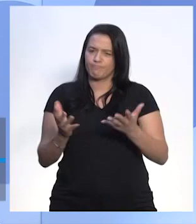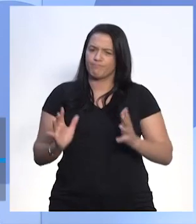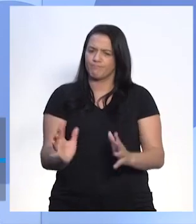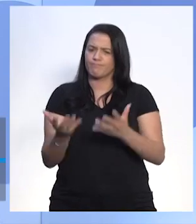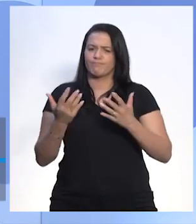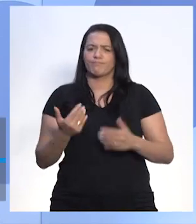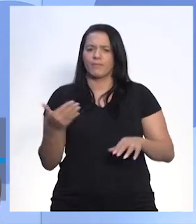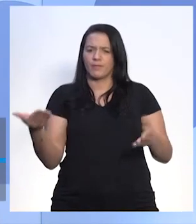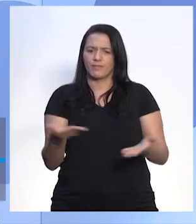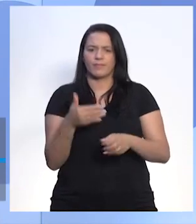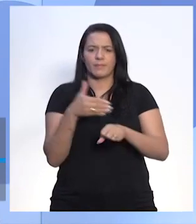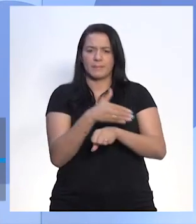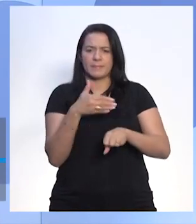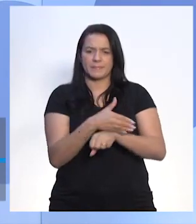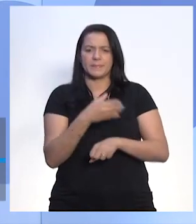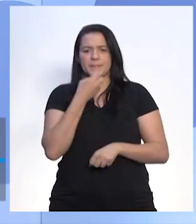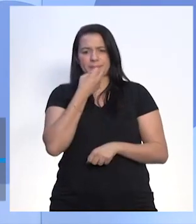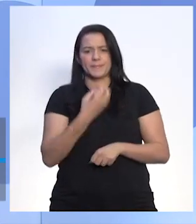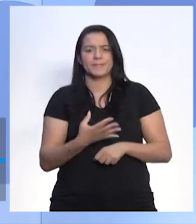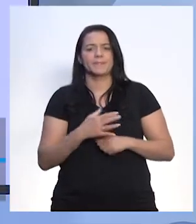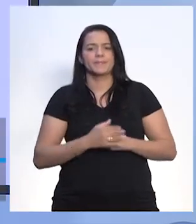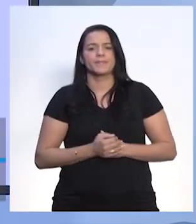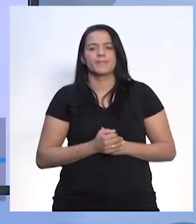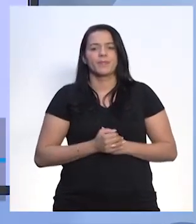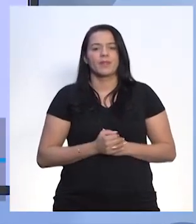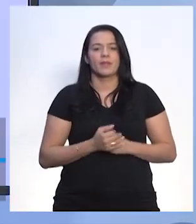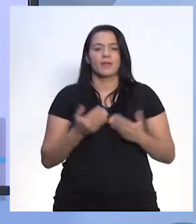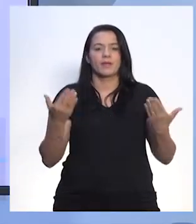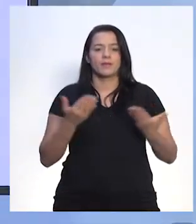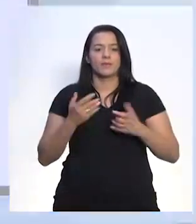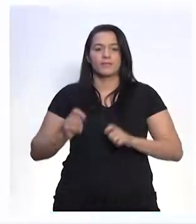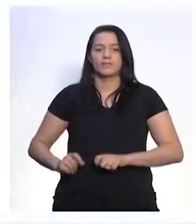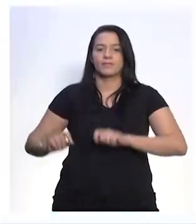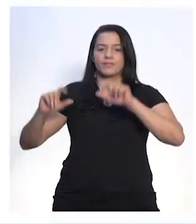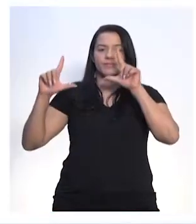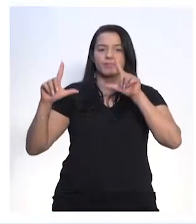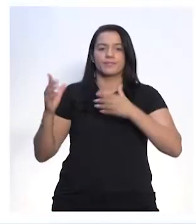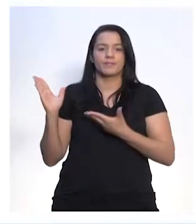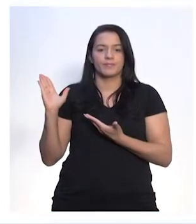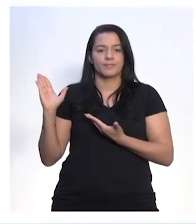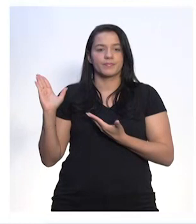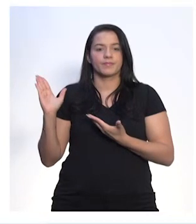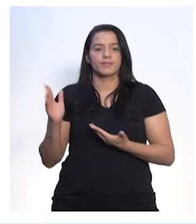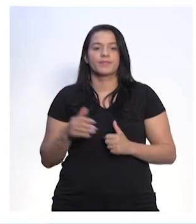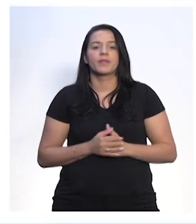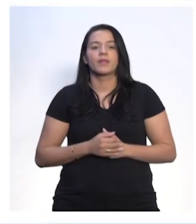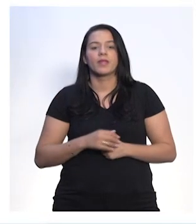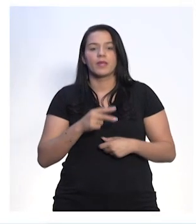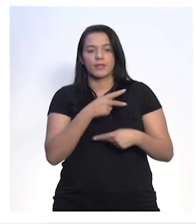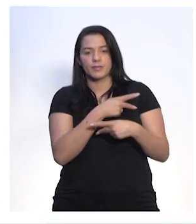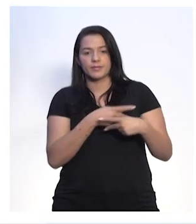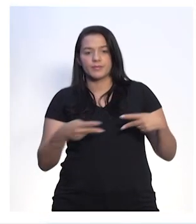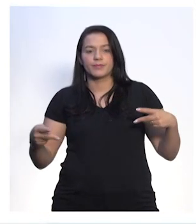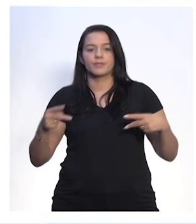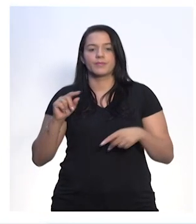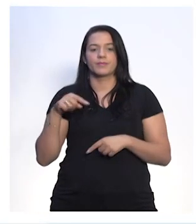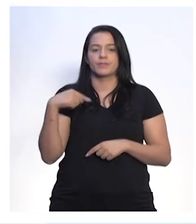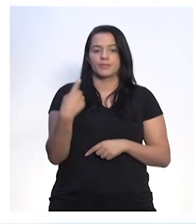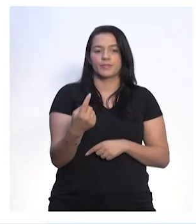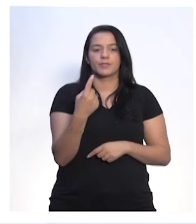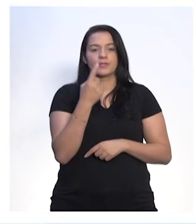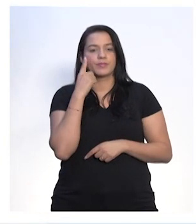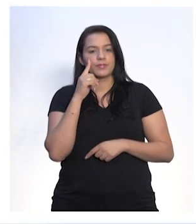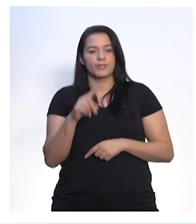participar, se Deus quiser. Beleza? É isso, Jonas. Recadinho aí na tela, né, do Inova. Então, vem aí a segunda edição do Movimento Inova, com